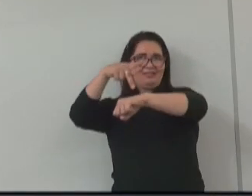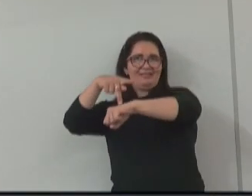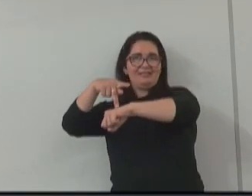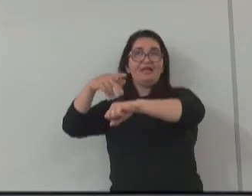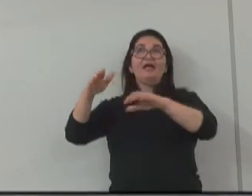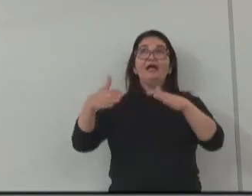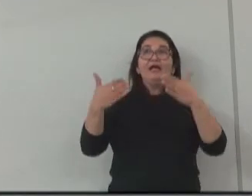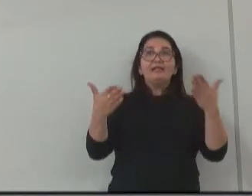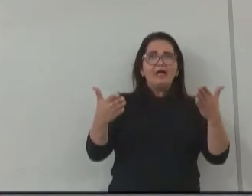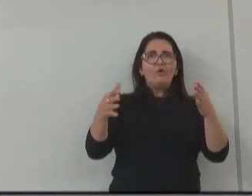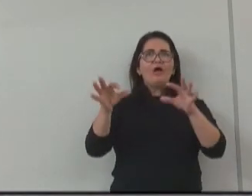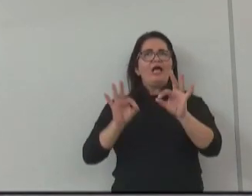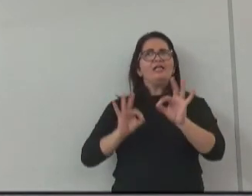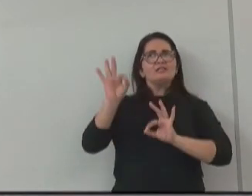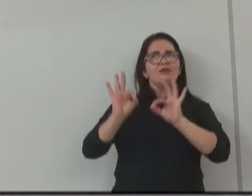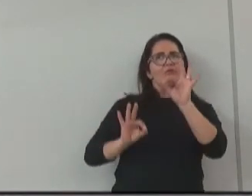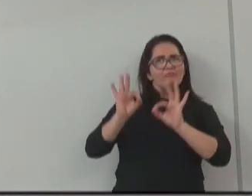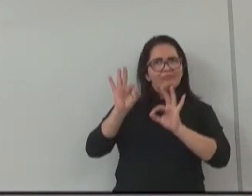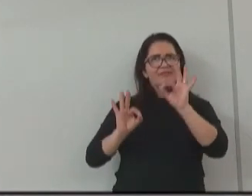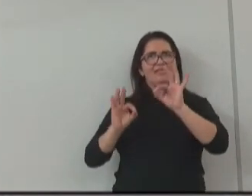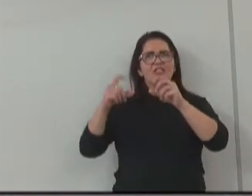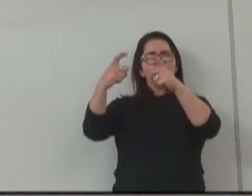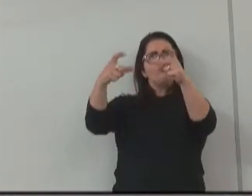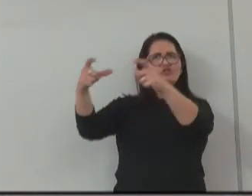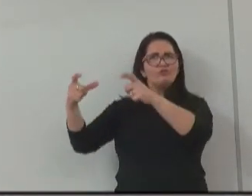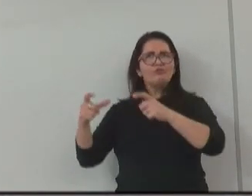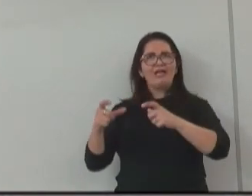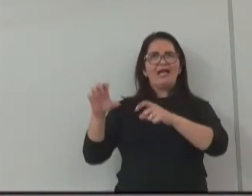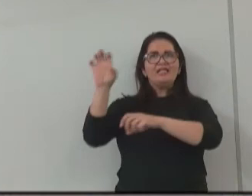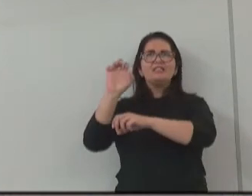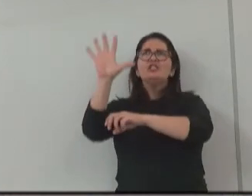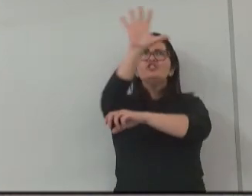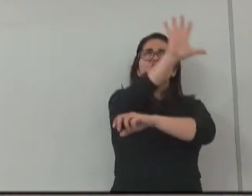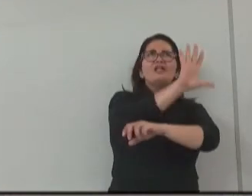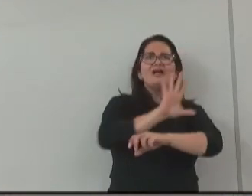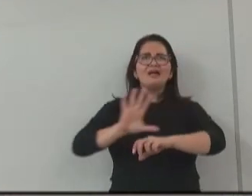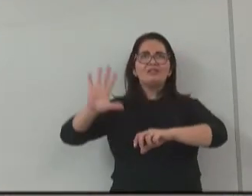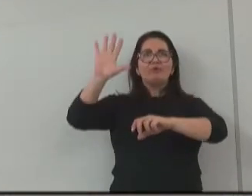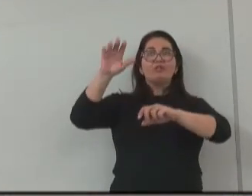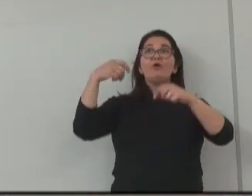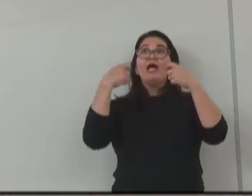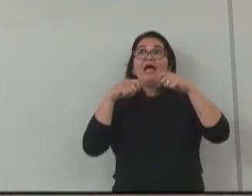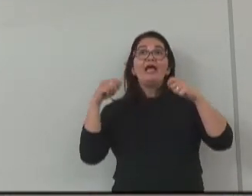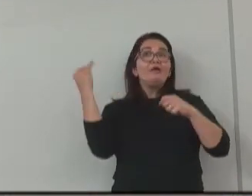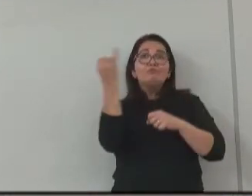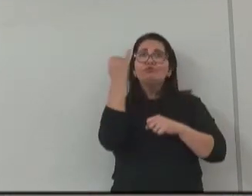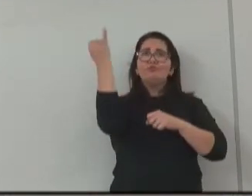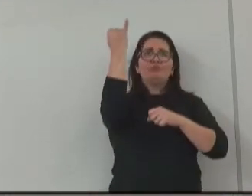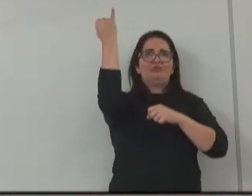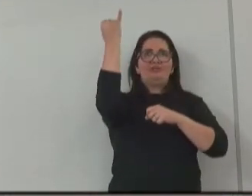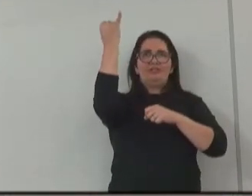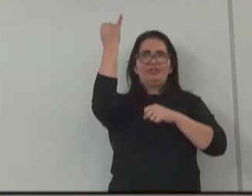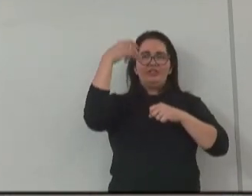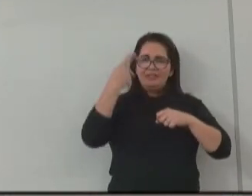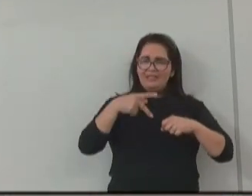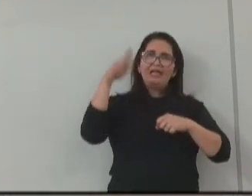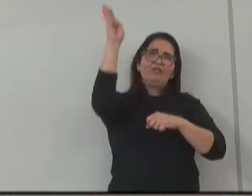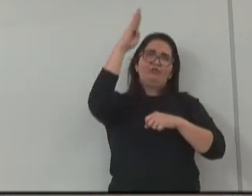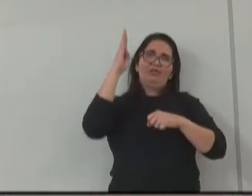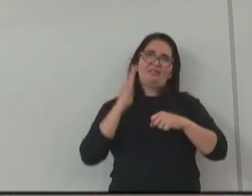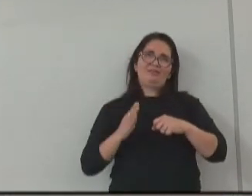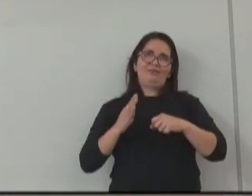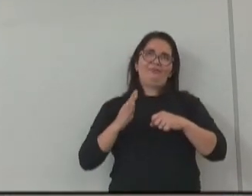país. Por hoje, nós vamos encerrar a nossa aula e eu espero que ela tenha ajudado vocês a preencher